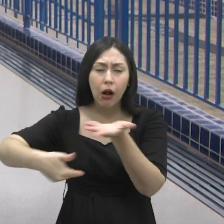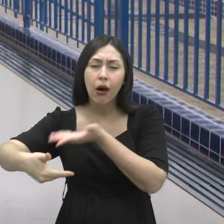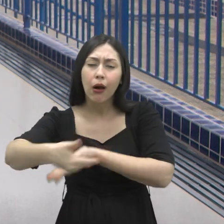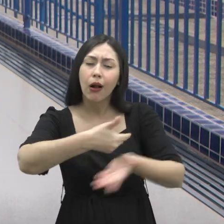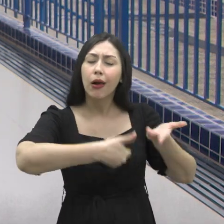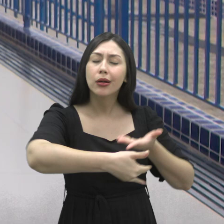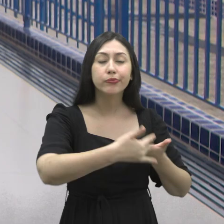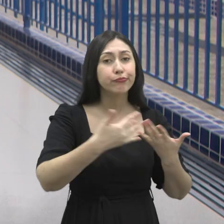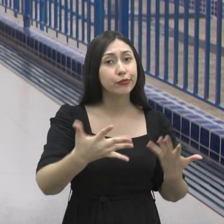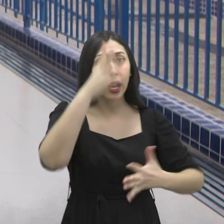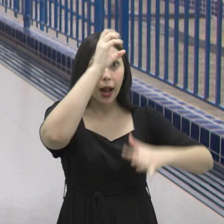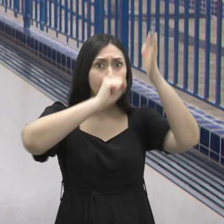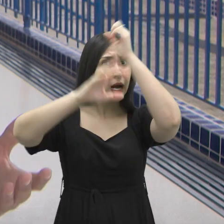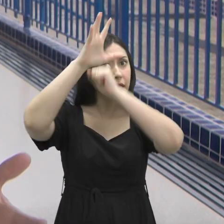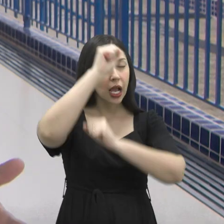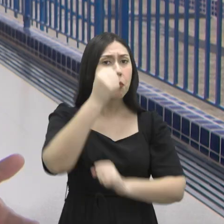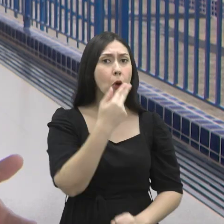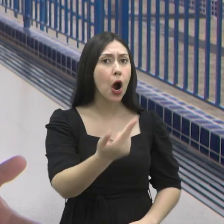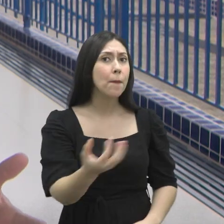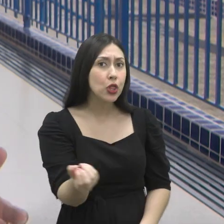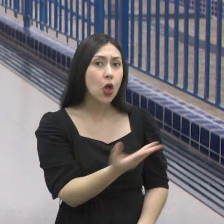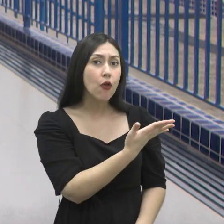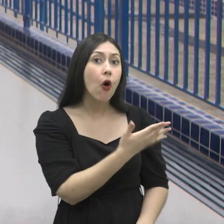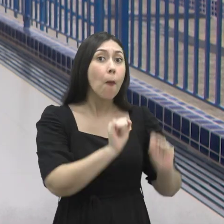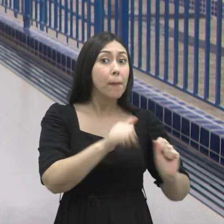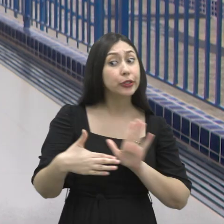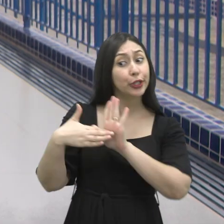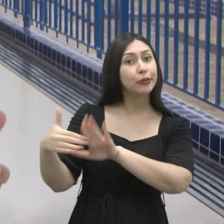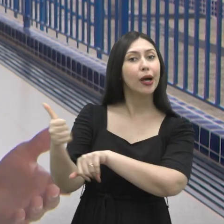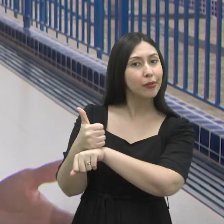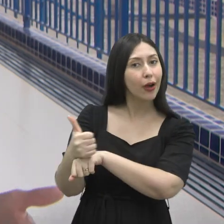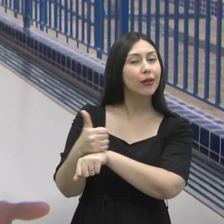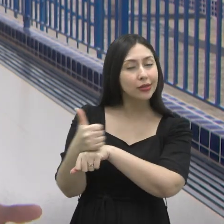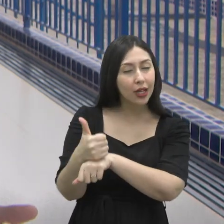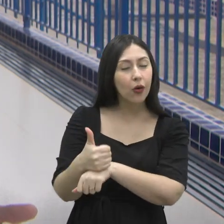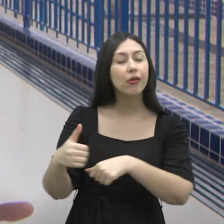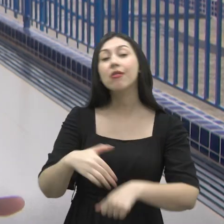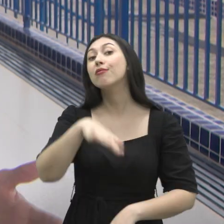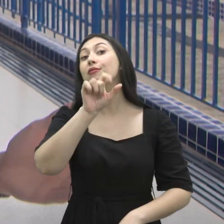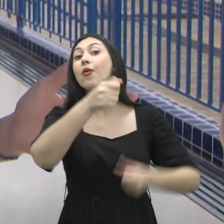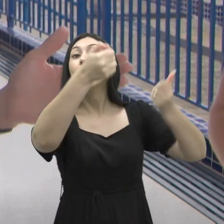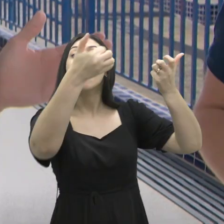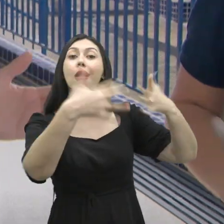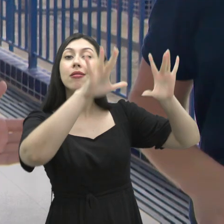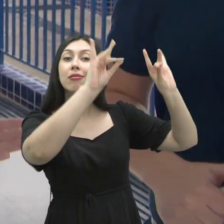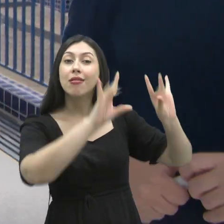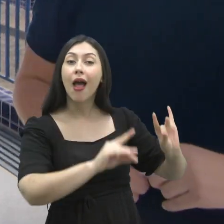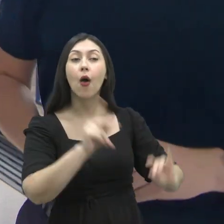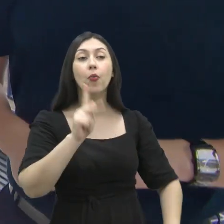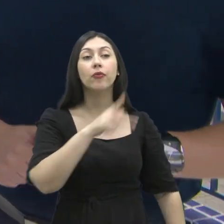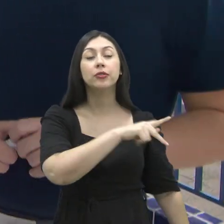aprender um segundo idioma pode abrir portas para a sua carreira. E quem vai nos contar todos os detalhes dessa área é o professor